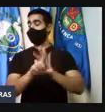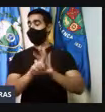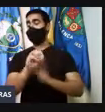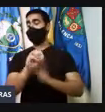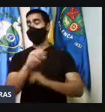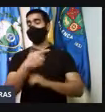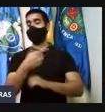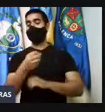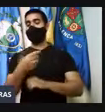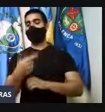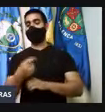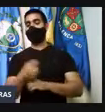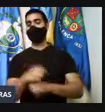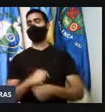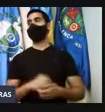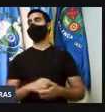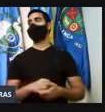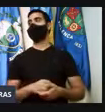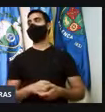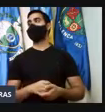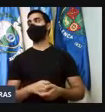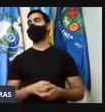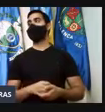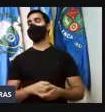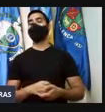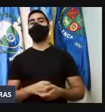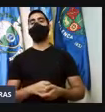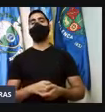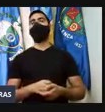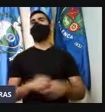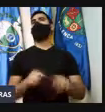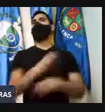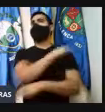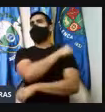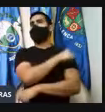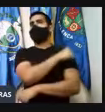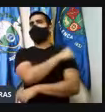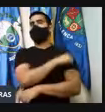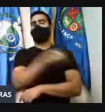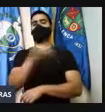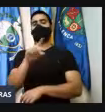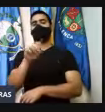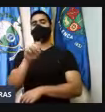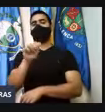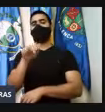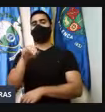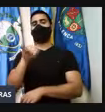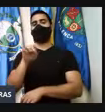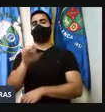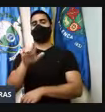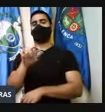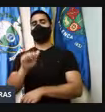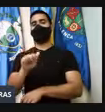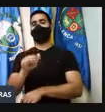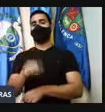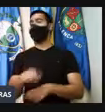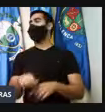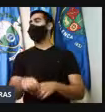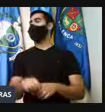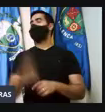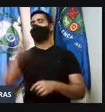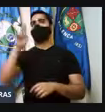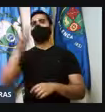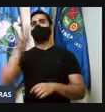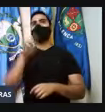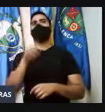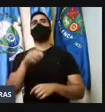039/2020, Silvio Rogério Furtado da Graça. Fica concedido o título benemérito municipal à enfermeira Daniela Aparecida Teixeira da Silva, chefe da UBS de